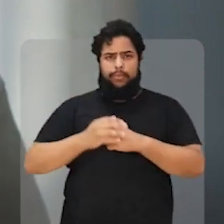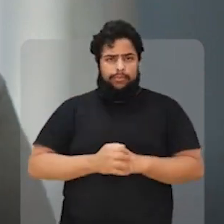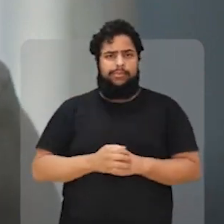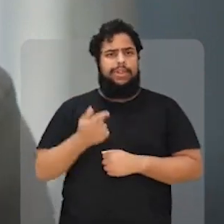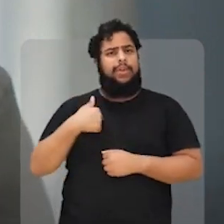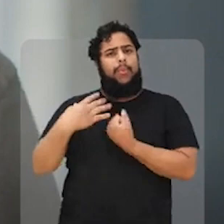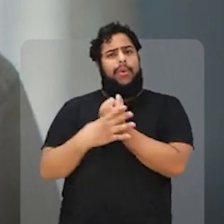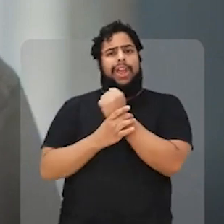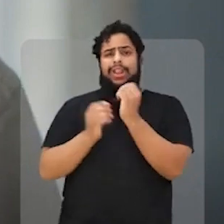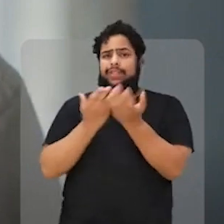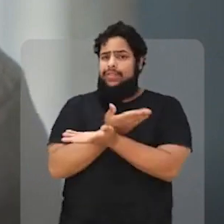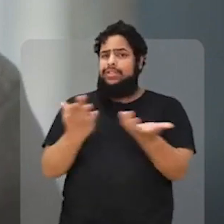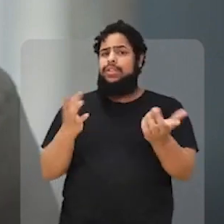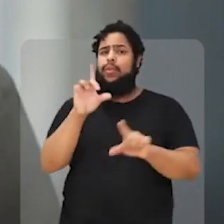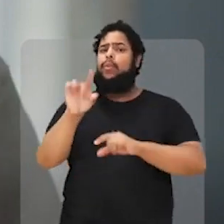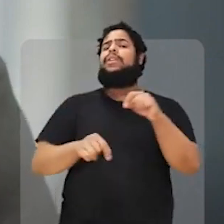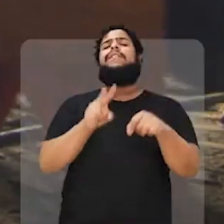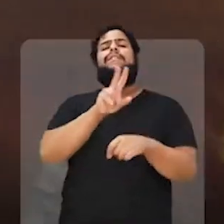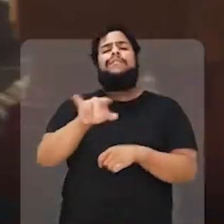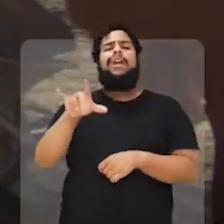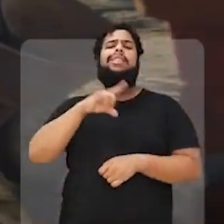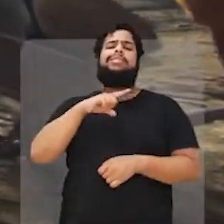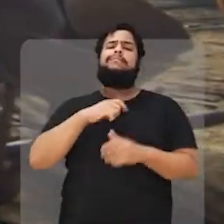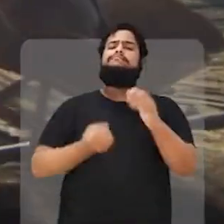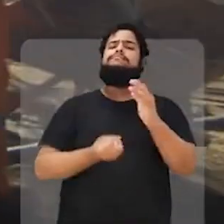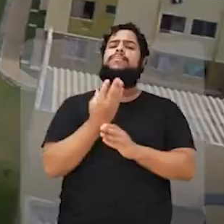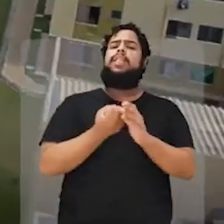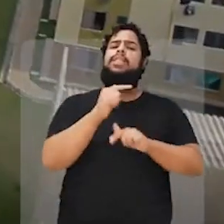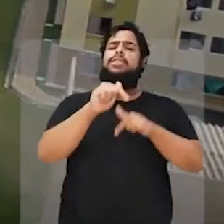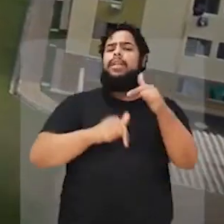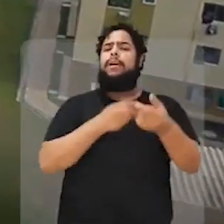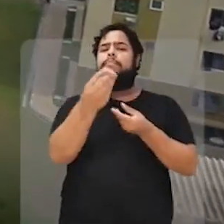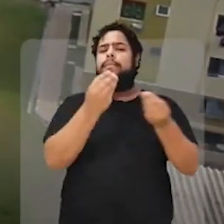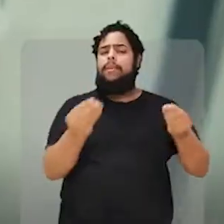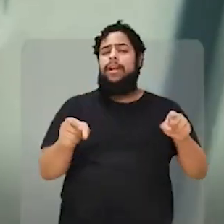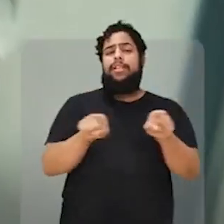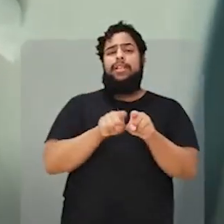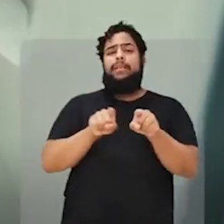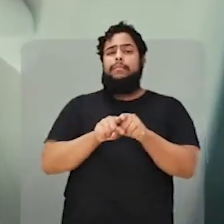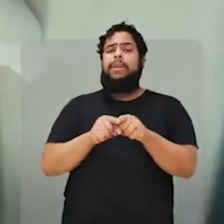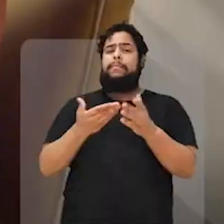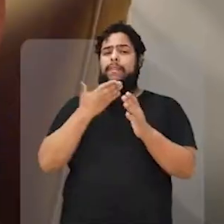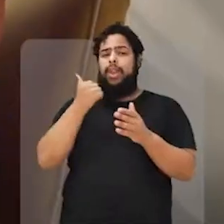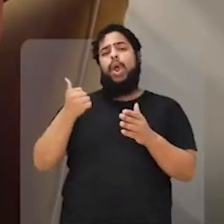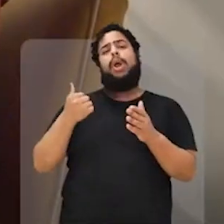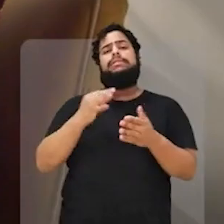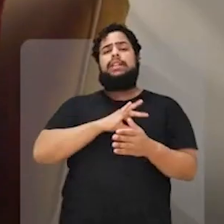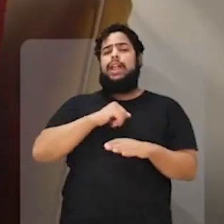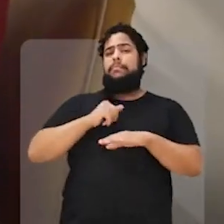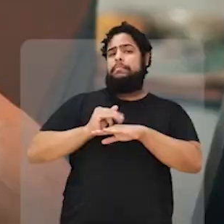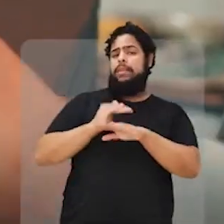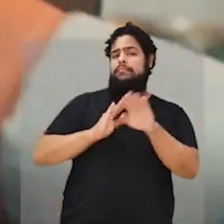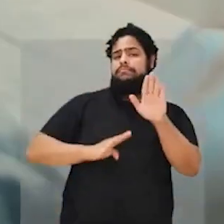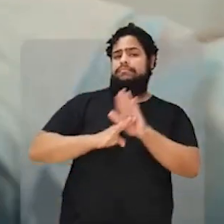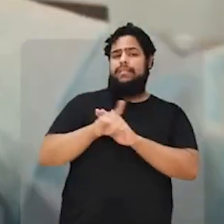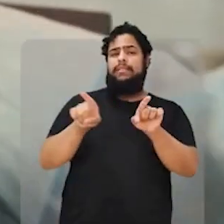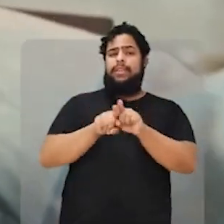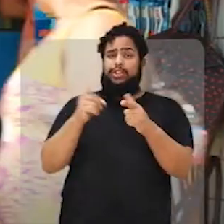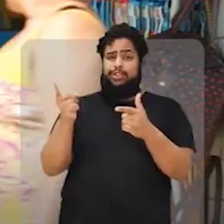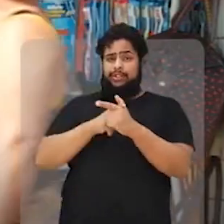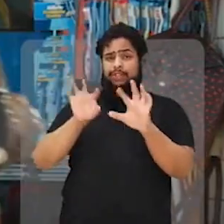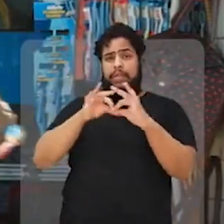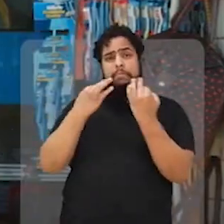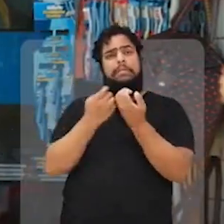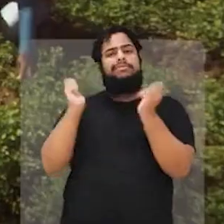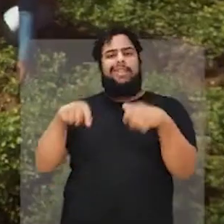4 anos. Garanto a você, vamos voltar a gerar empregos, fortalecer o salário mínimo e renegociar a dívida